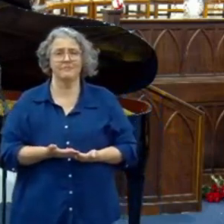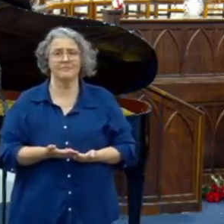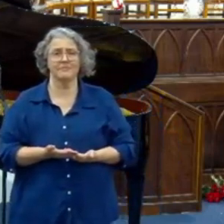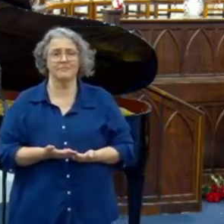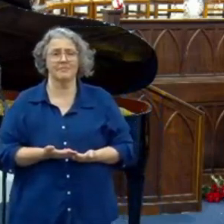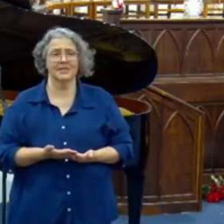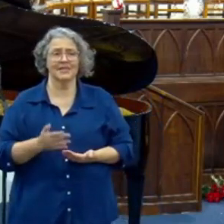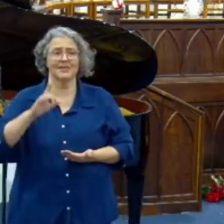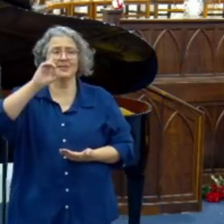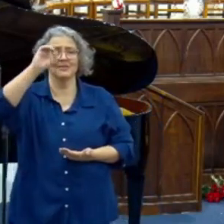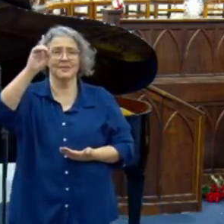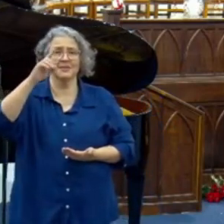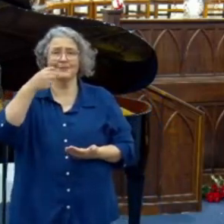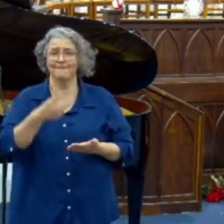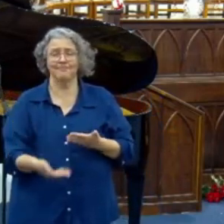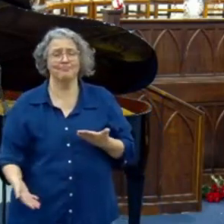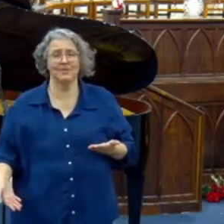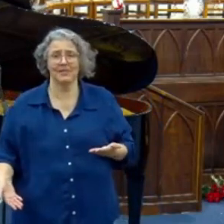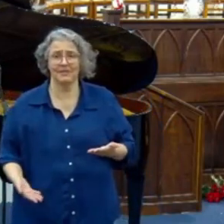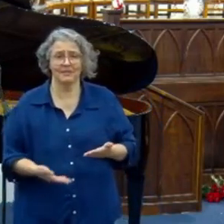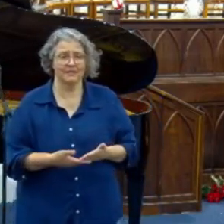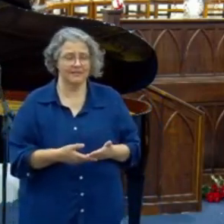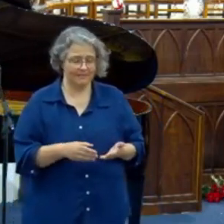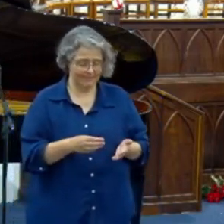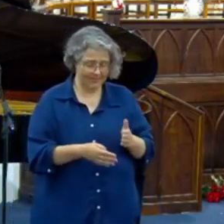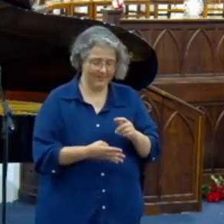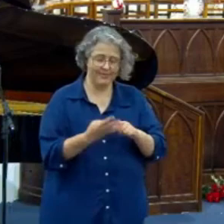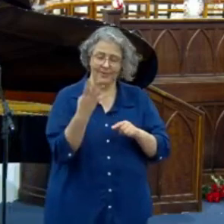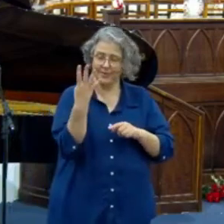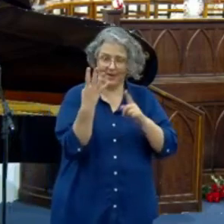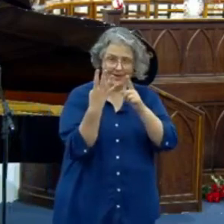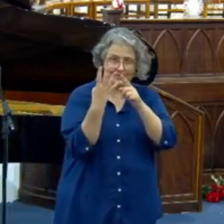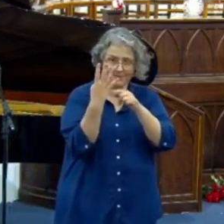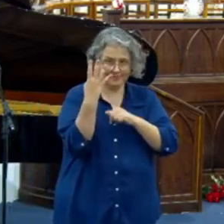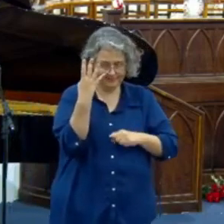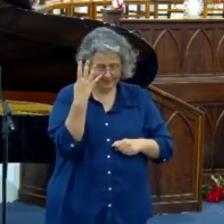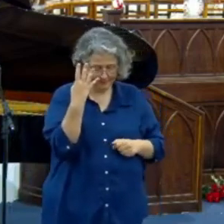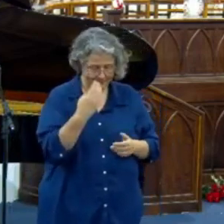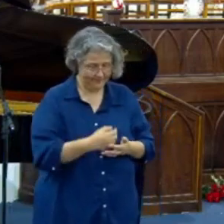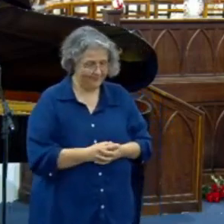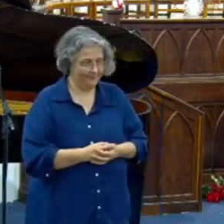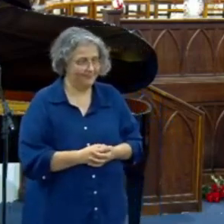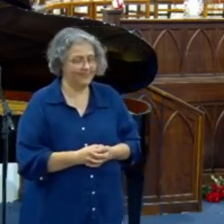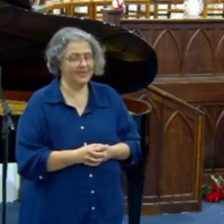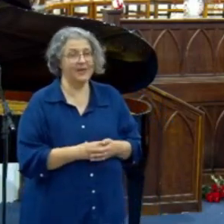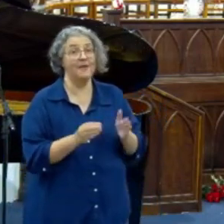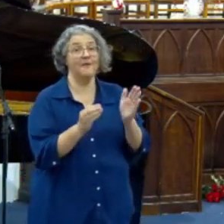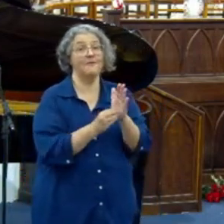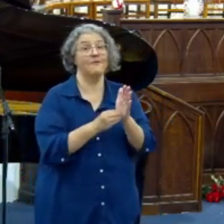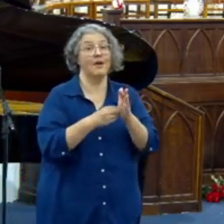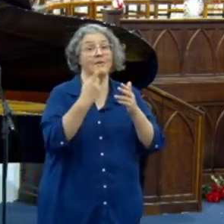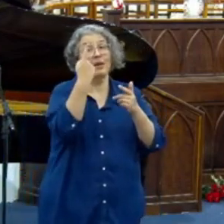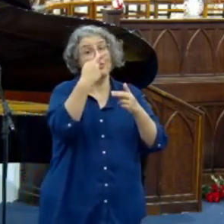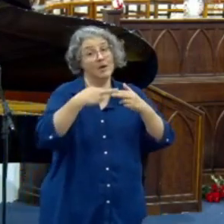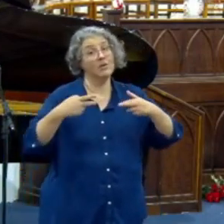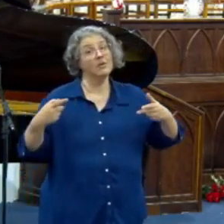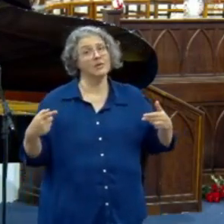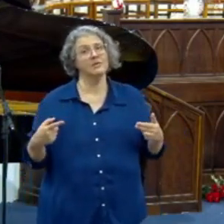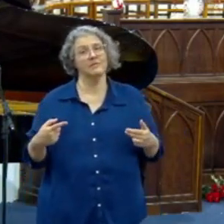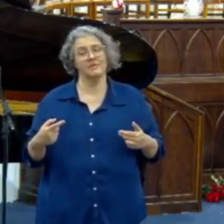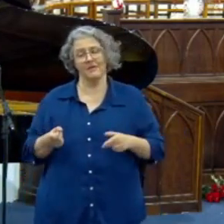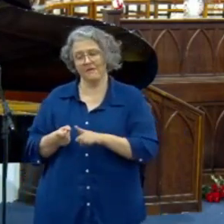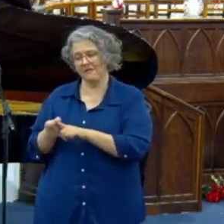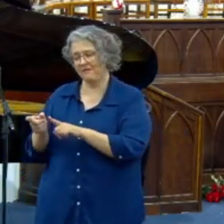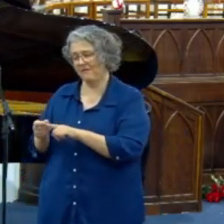que ele fez? Não sei. Vamos para o ponto 4. Ponto 4, falta-lhe uma coisa. Vá, venda tudo o que